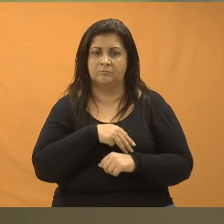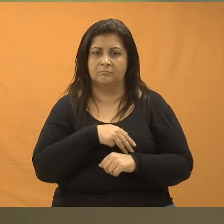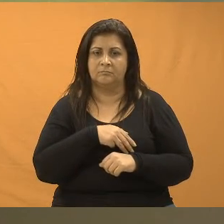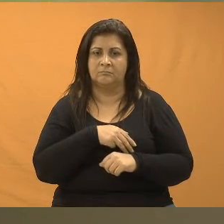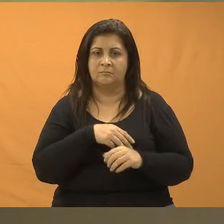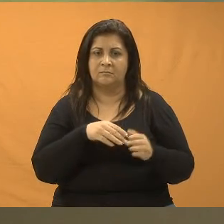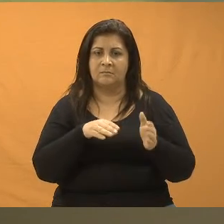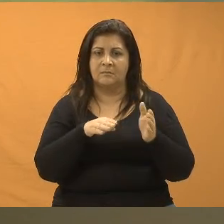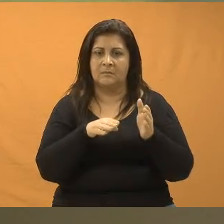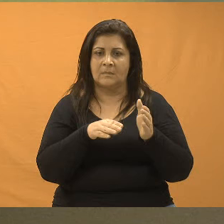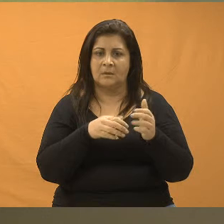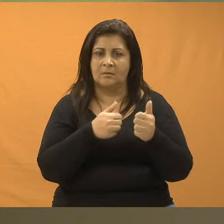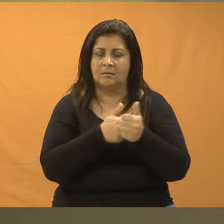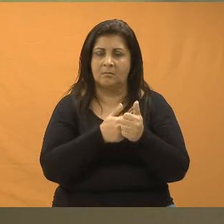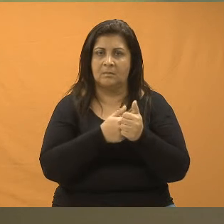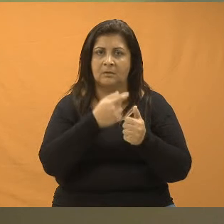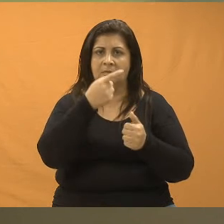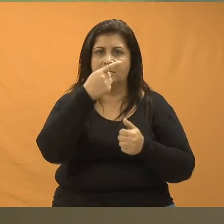de R$120 mil.